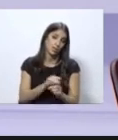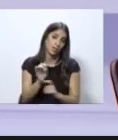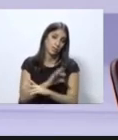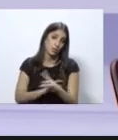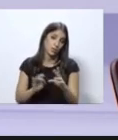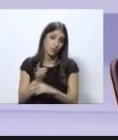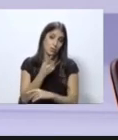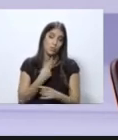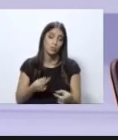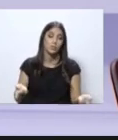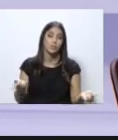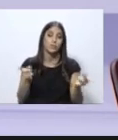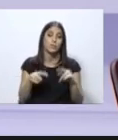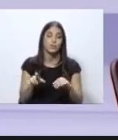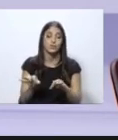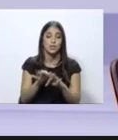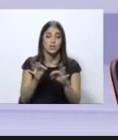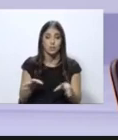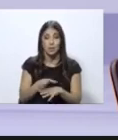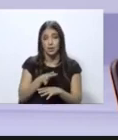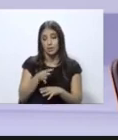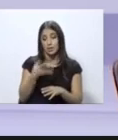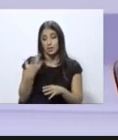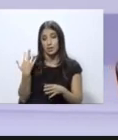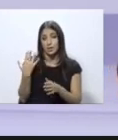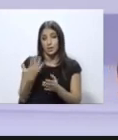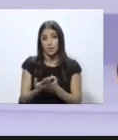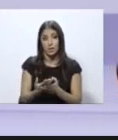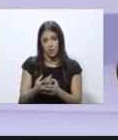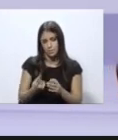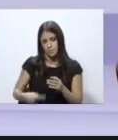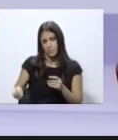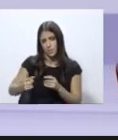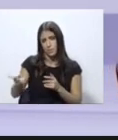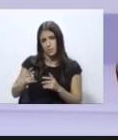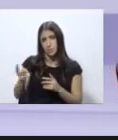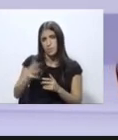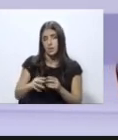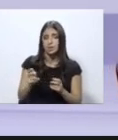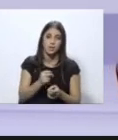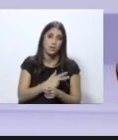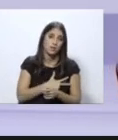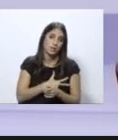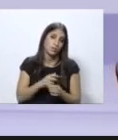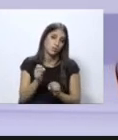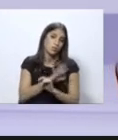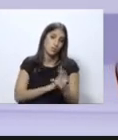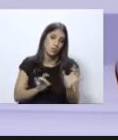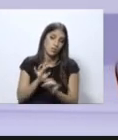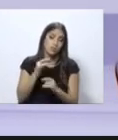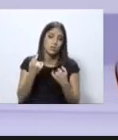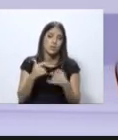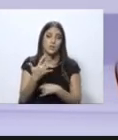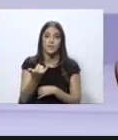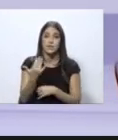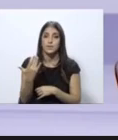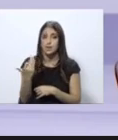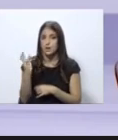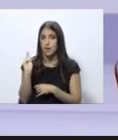vez, como tem sido muito frequente ao longo da história da Liga dos Campeões, que tem 27 anos,